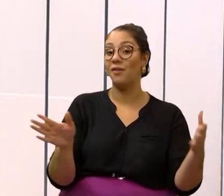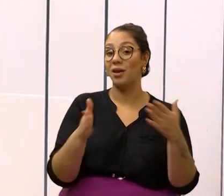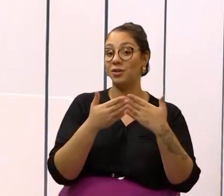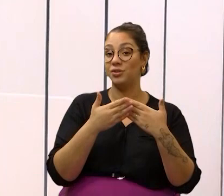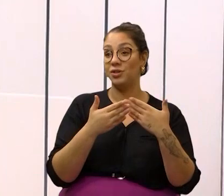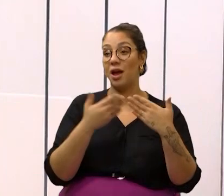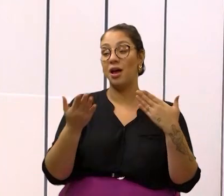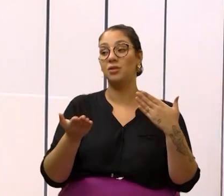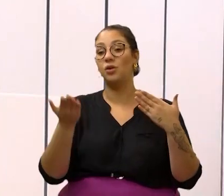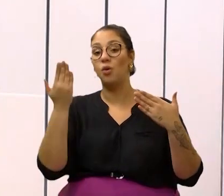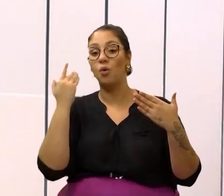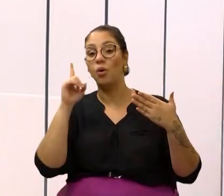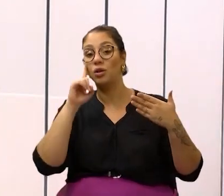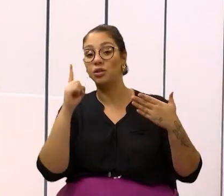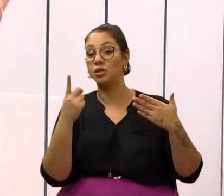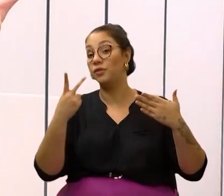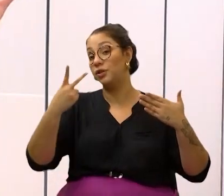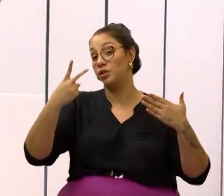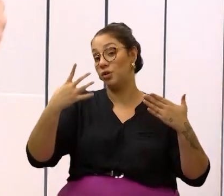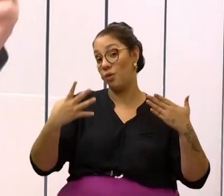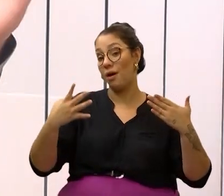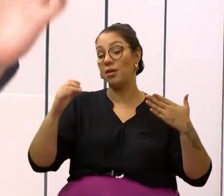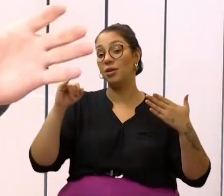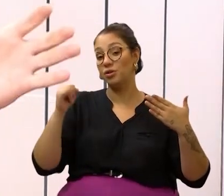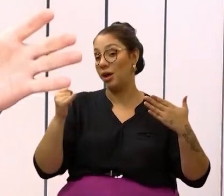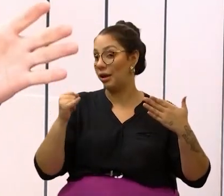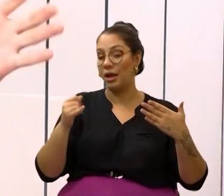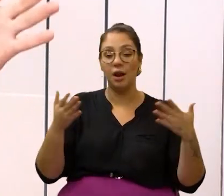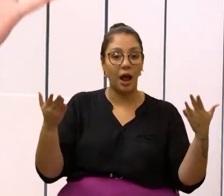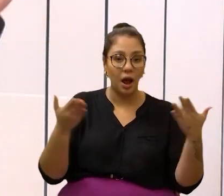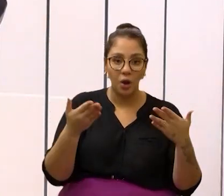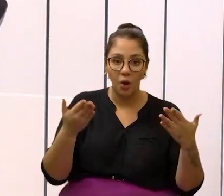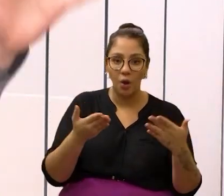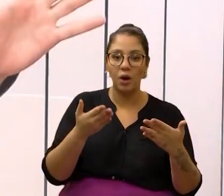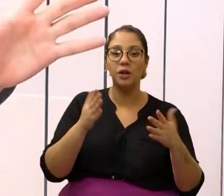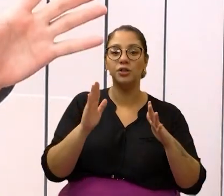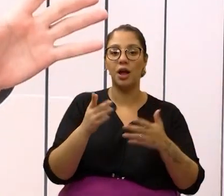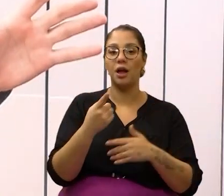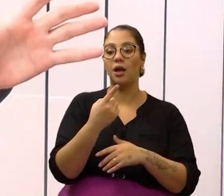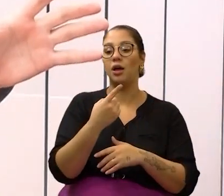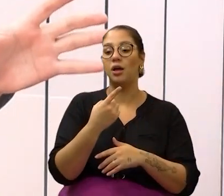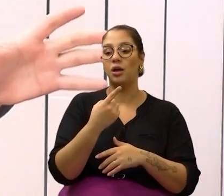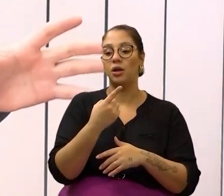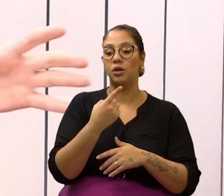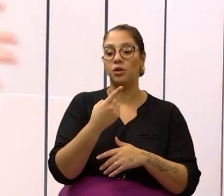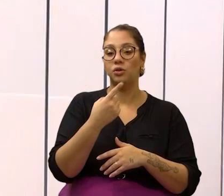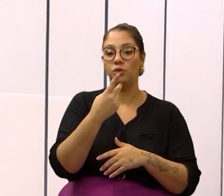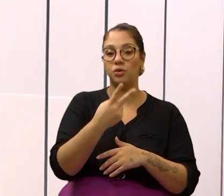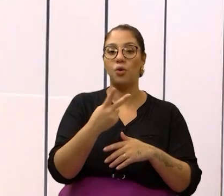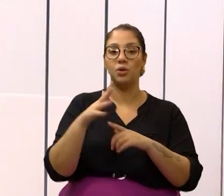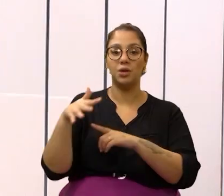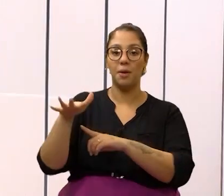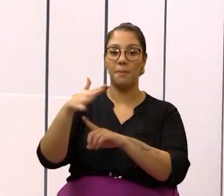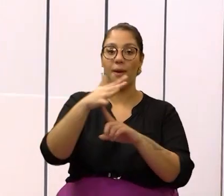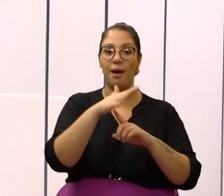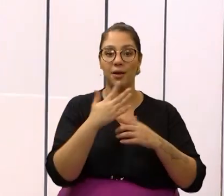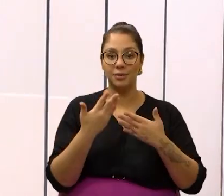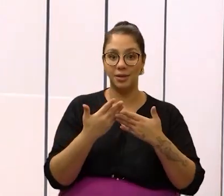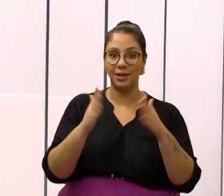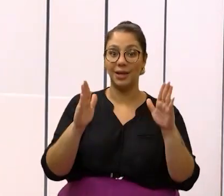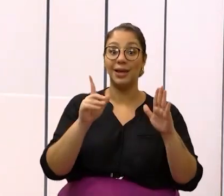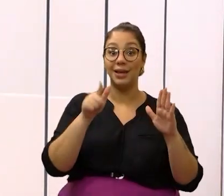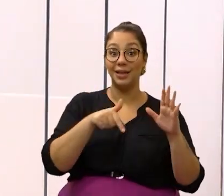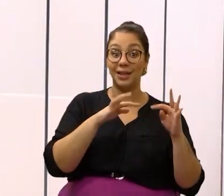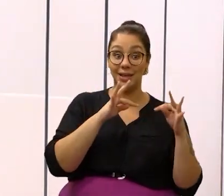estava fechado desde o dia 24 de janeiro, portanto agora são 12 parques reabertos, de um total